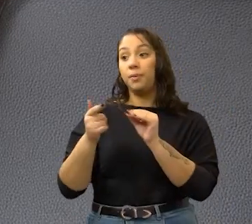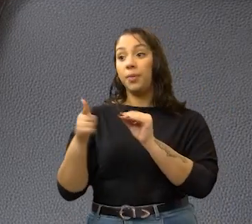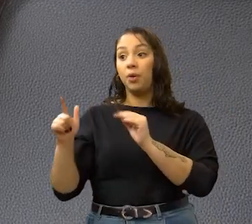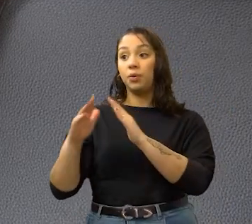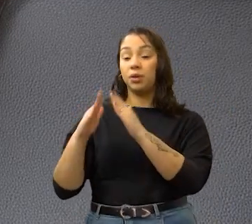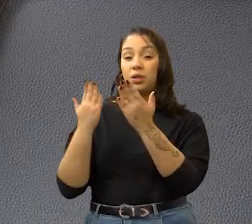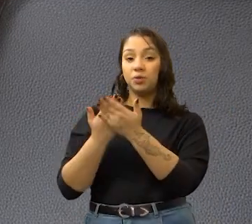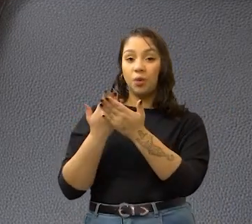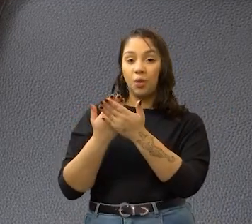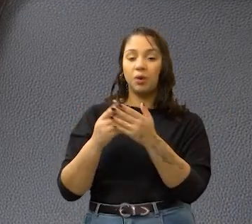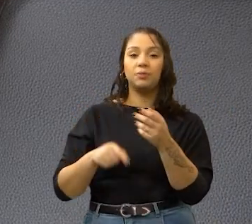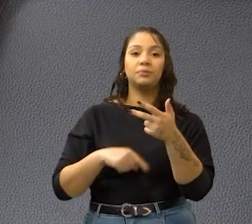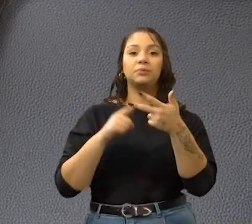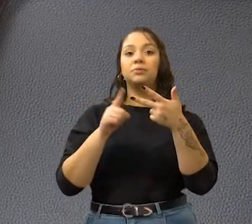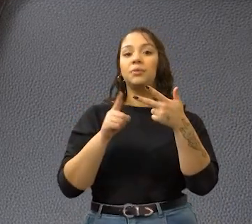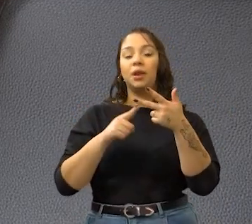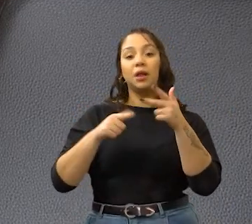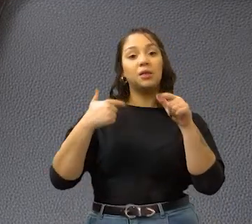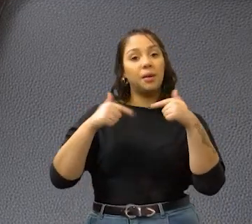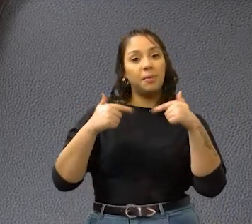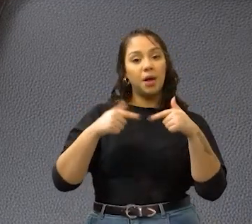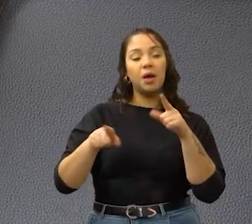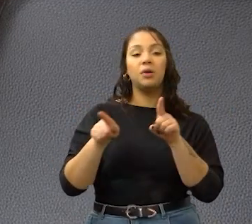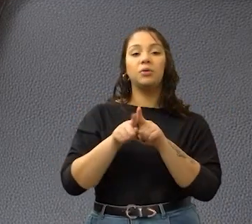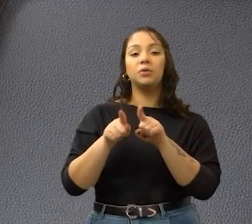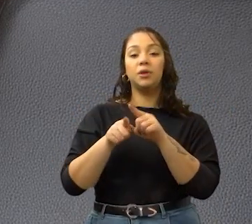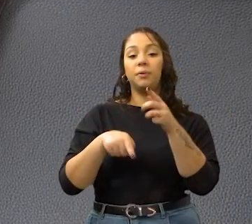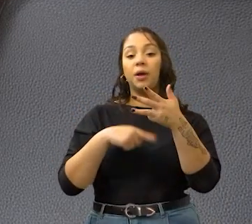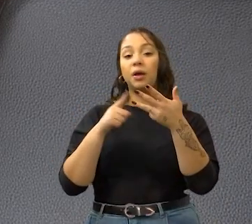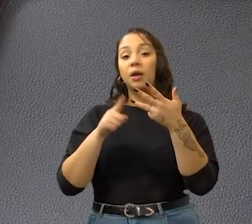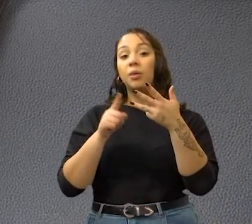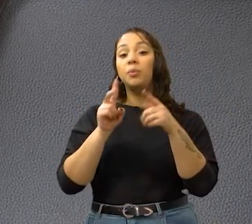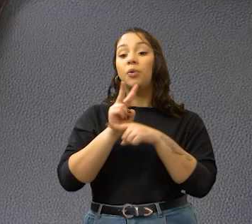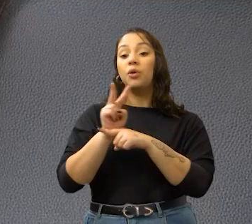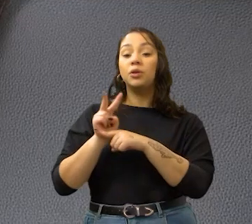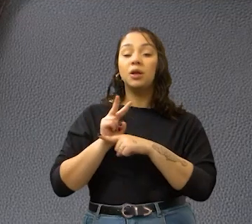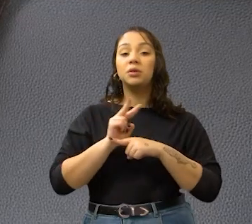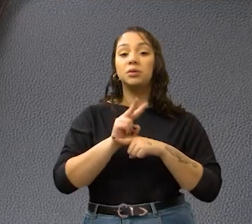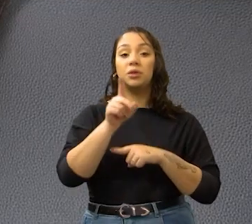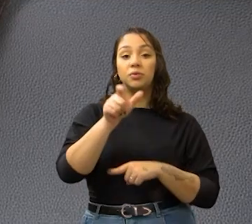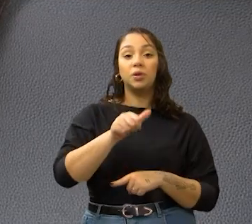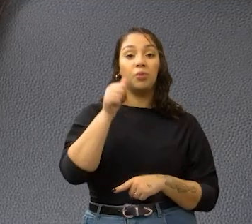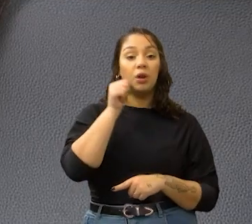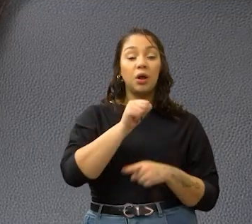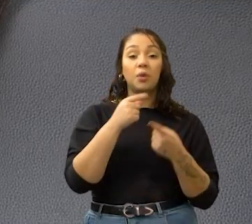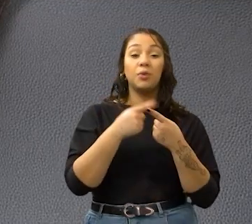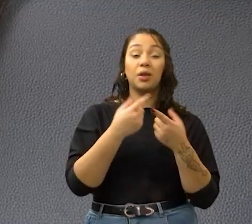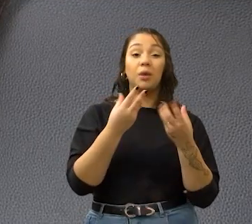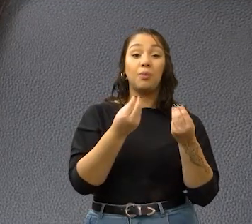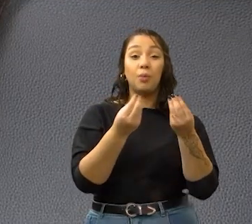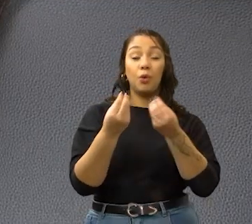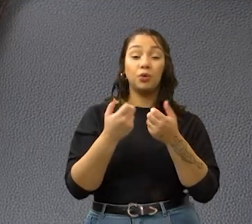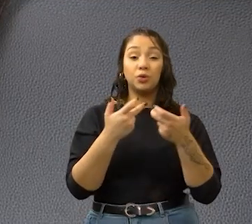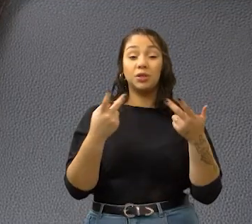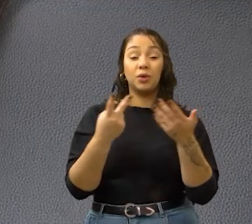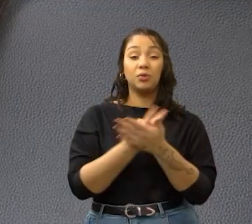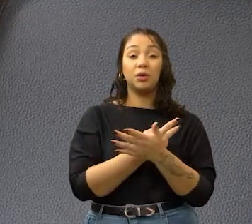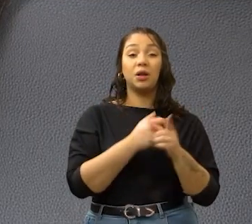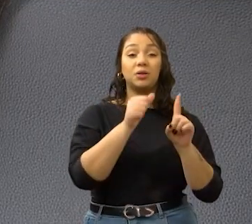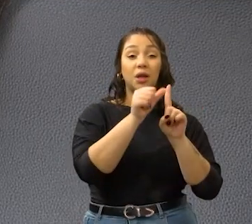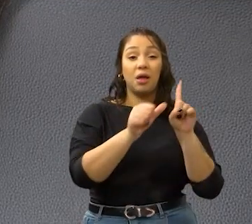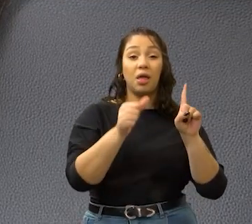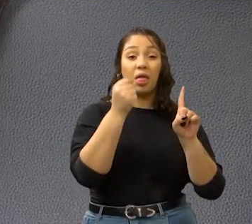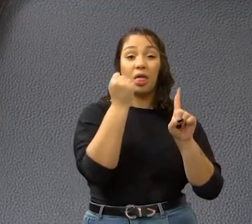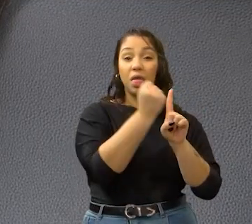outra creche. Você precisa pensar no emprego, né? Você precisa pensar nessa rede de proteção contra essa mulher, porque muitos feminicídios que a gente tem